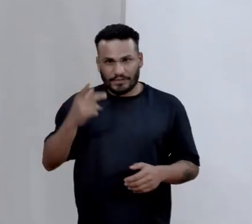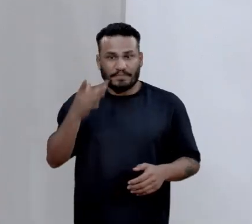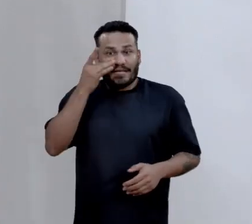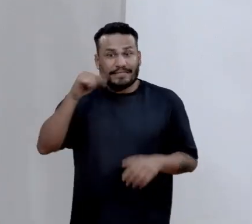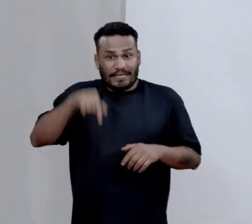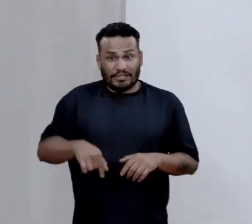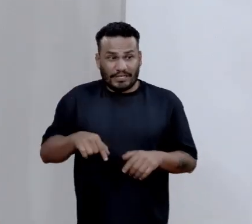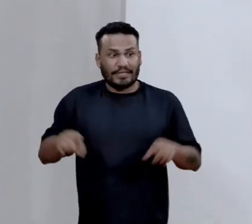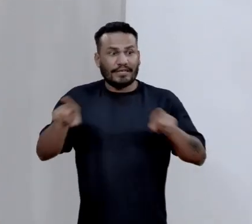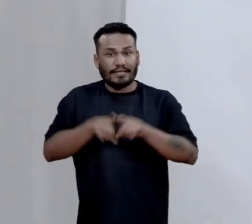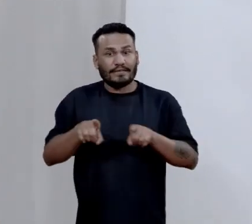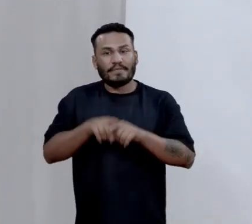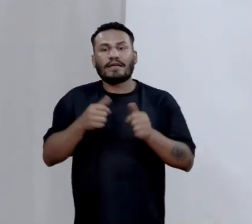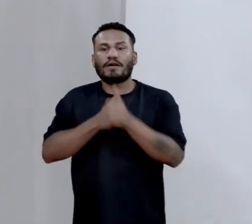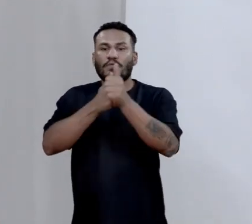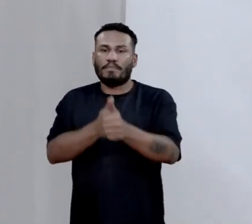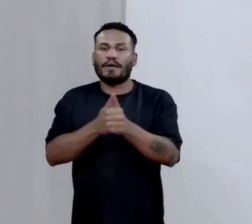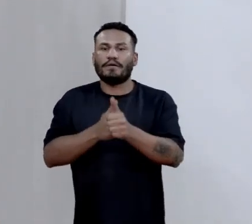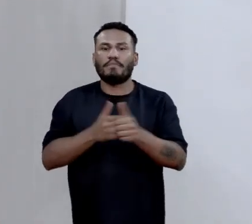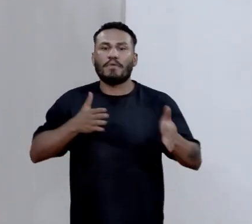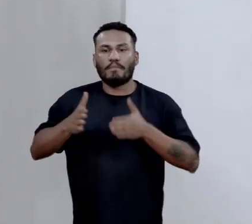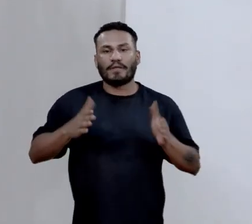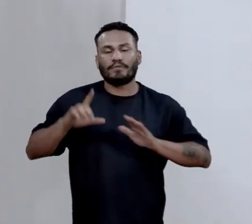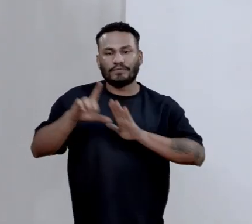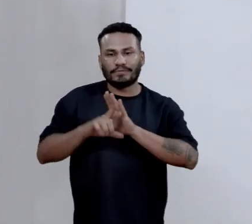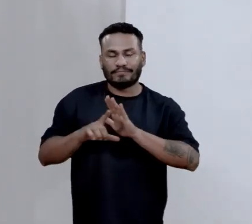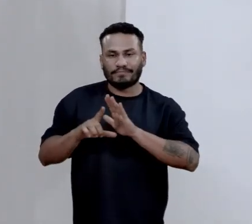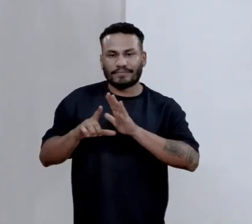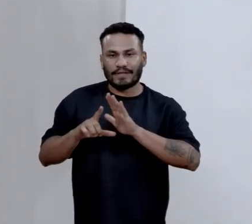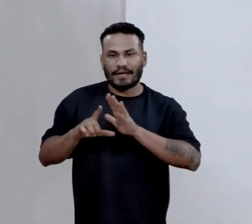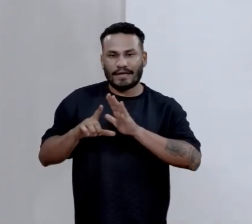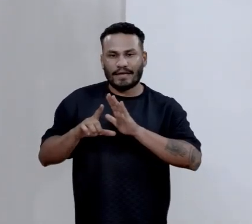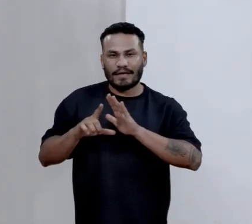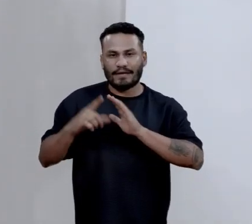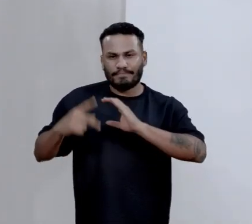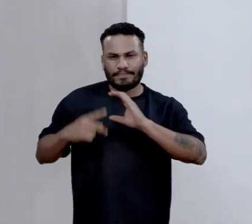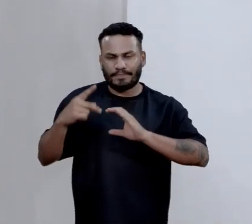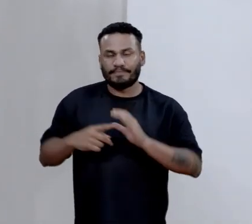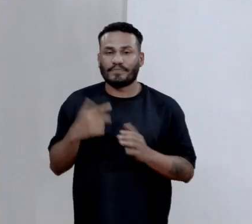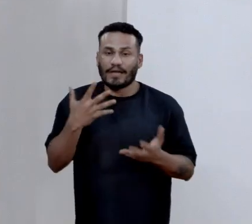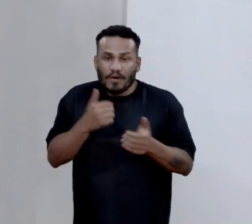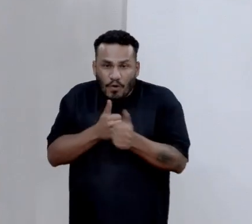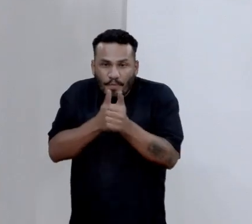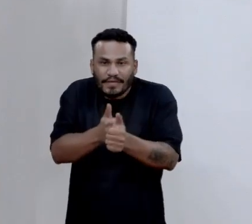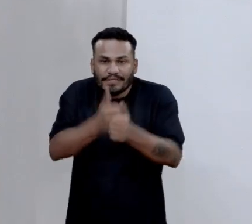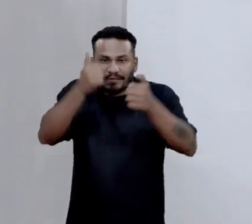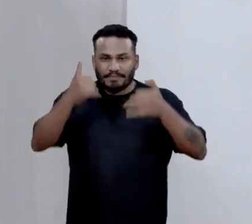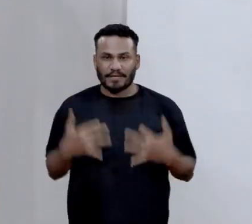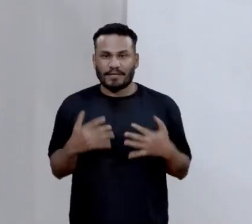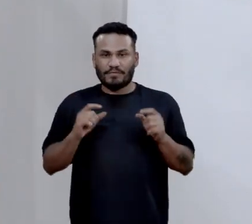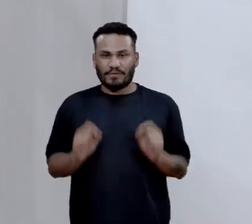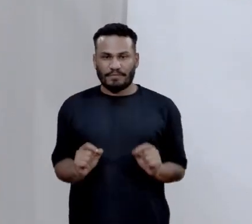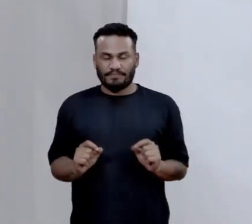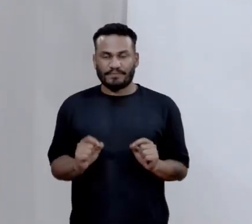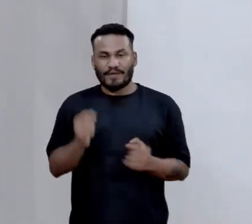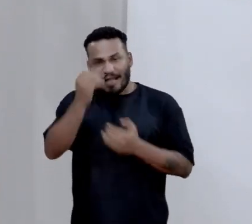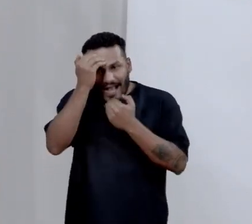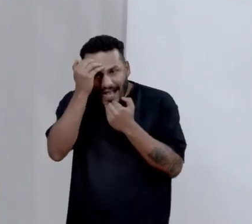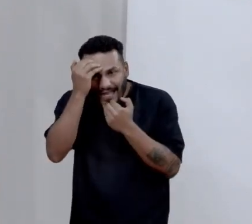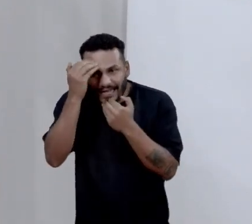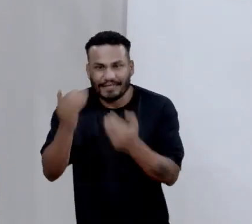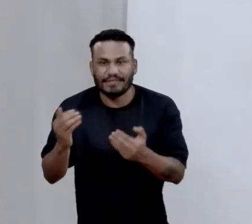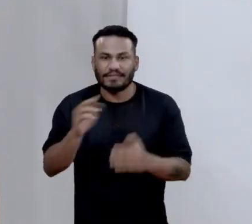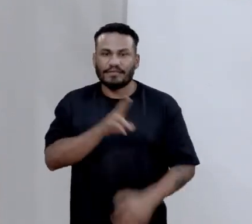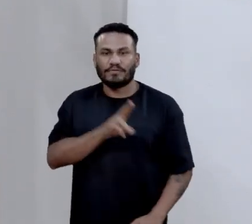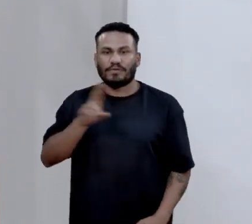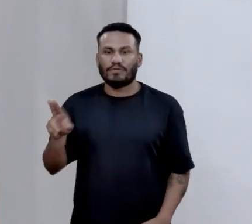e também quem nos acompanha nesse momento pela TV Legislativa. Eu quero iniciar minha fala de hoje